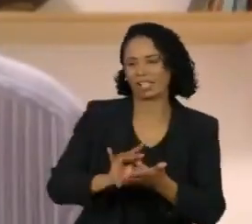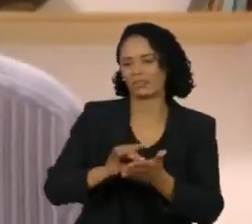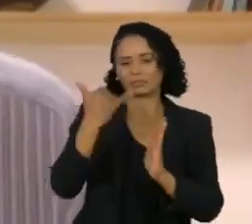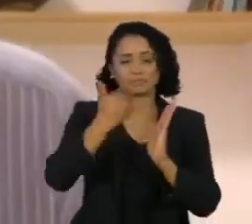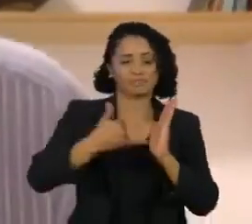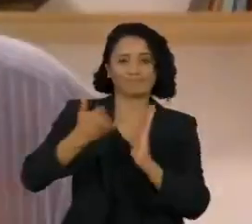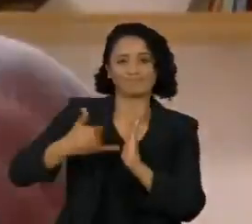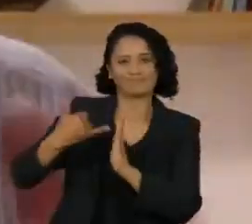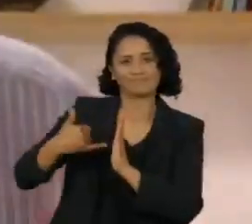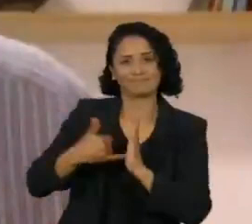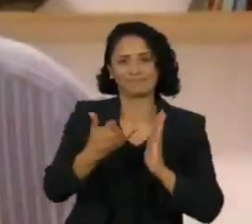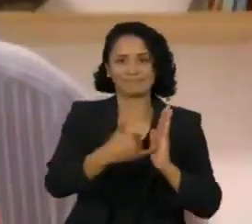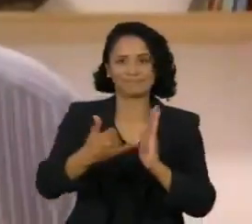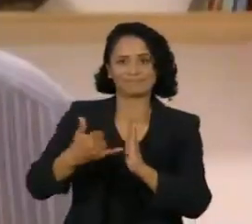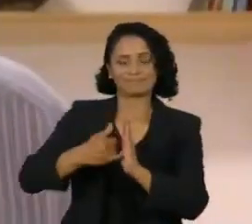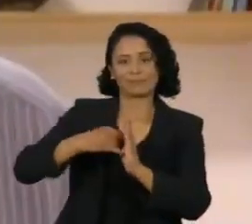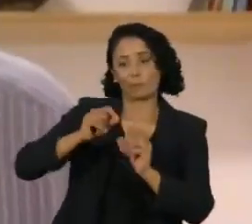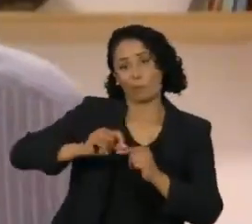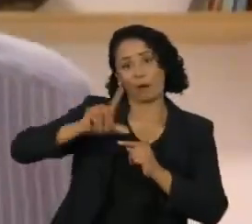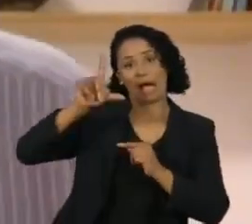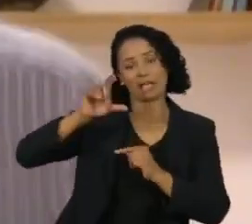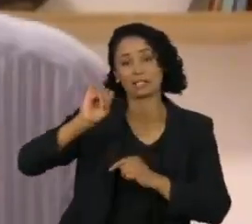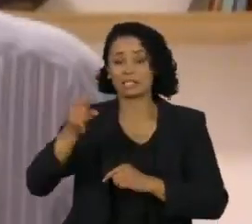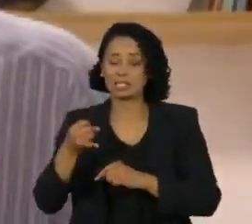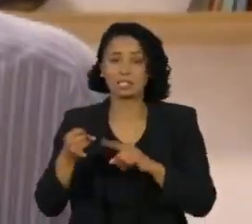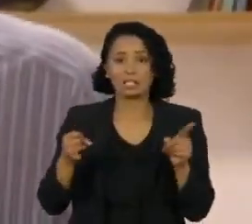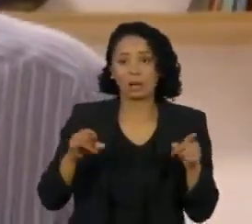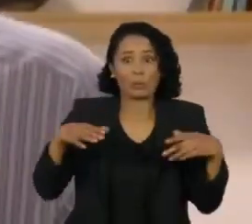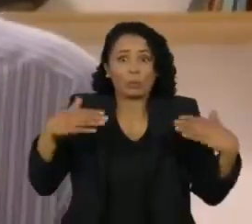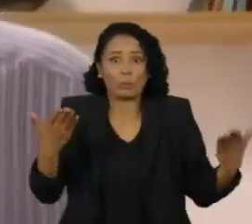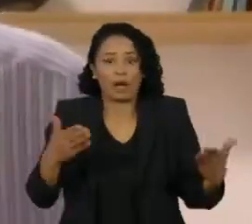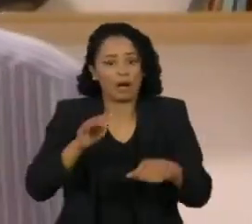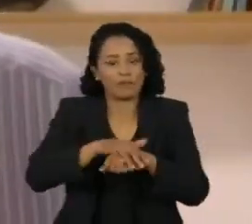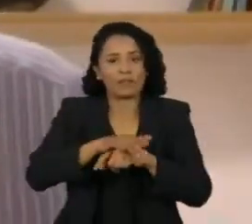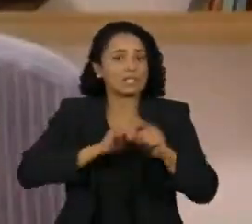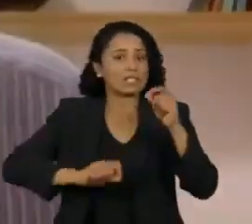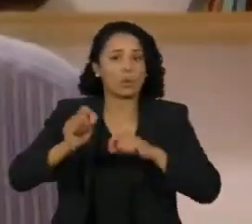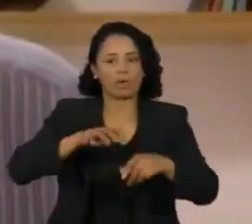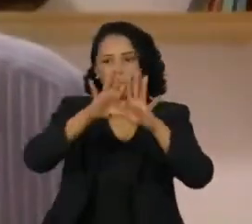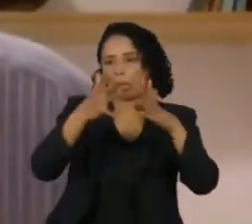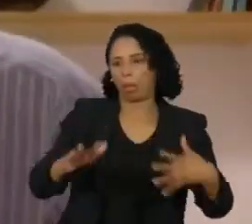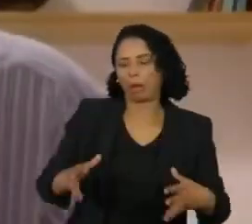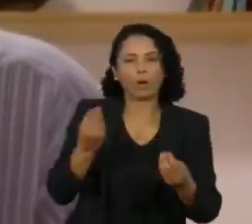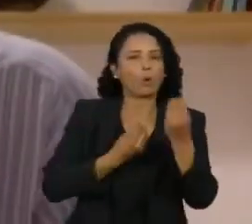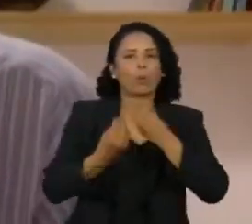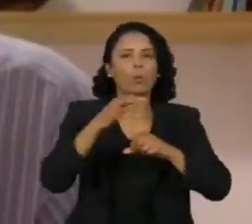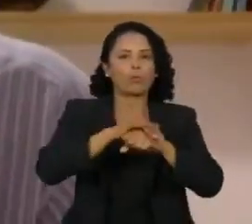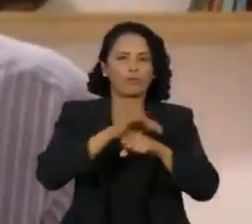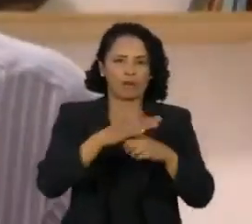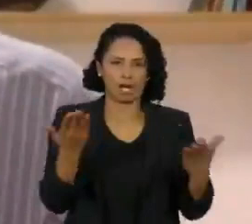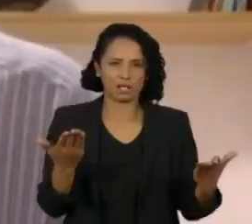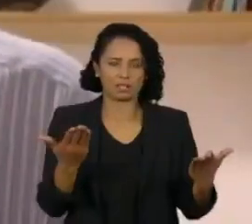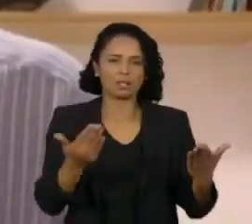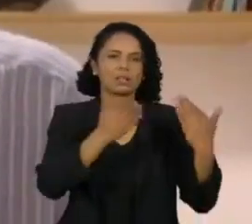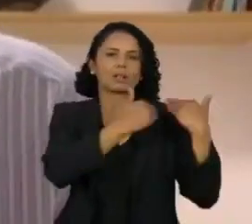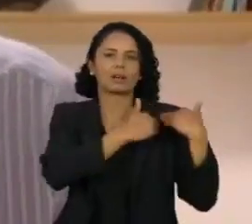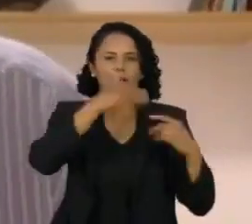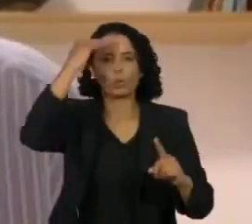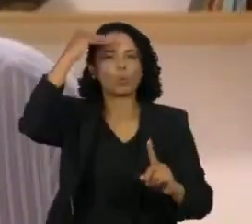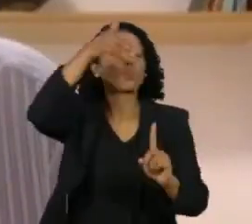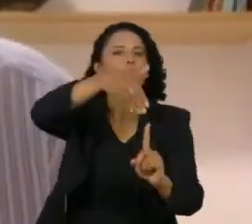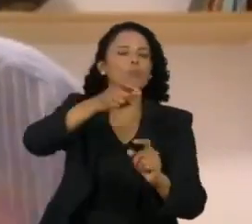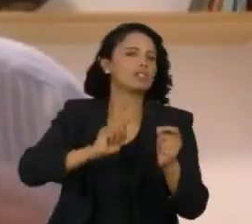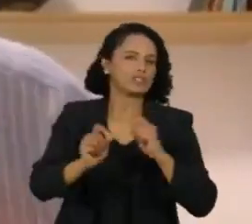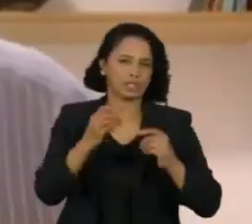não vamos? Como é que nós fazemos para resolver esta crise? Isso tudo fica por conta do parlamento.